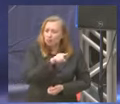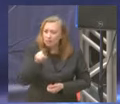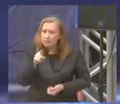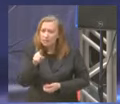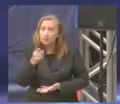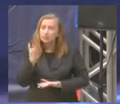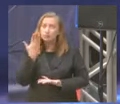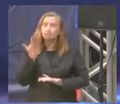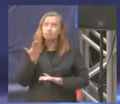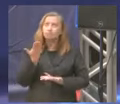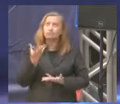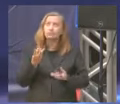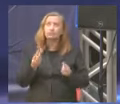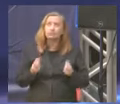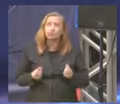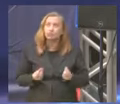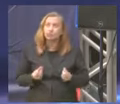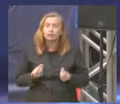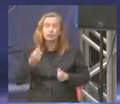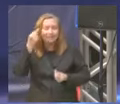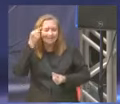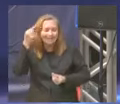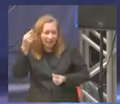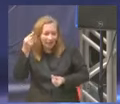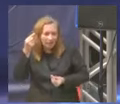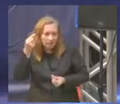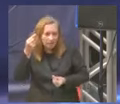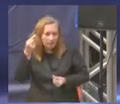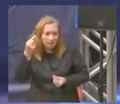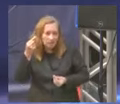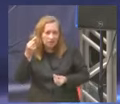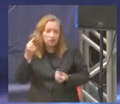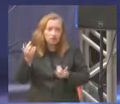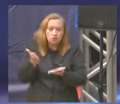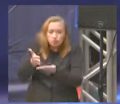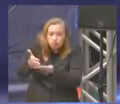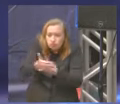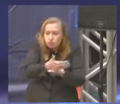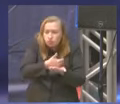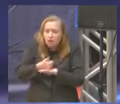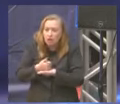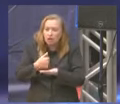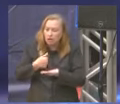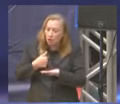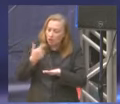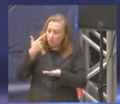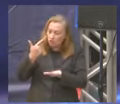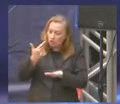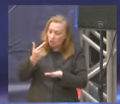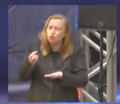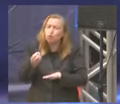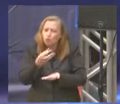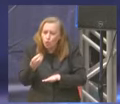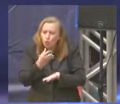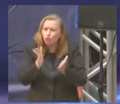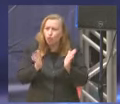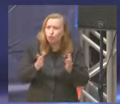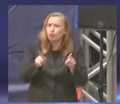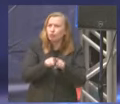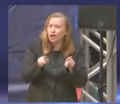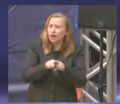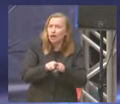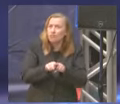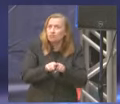terem uma ideia, é um dado que eu peguei muito recentemente também